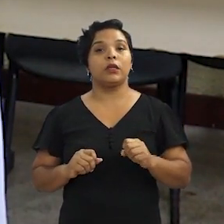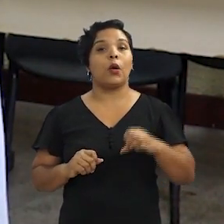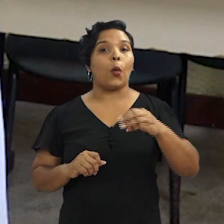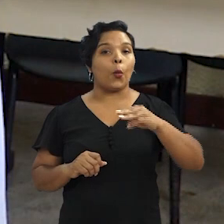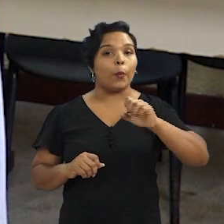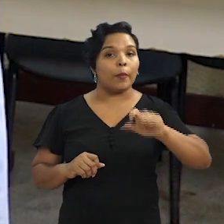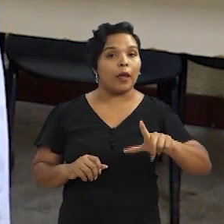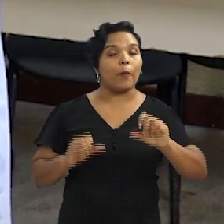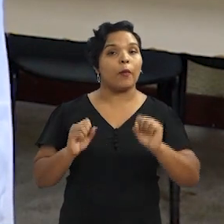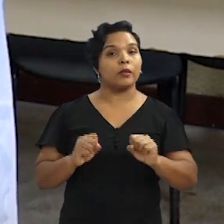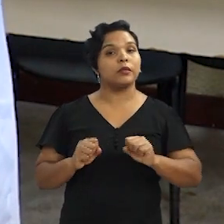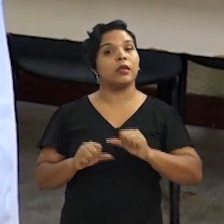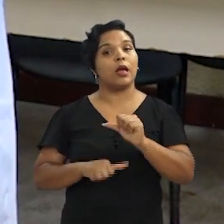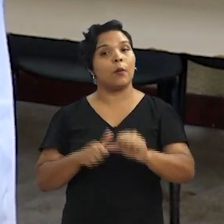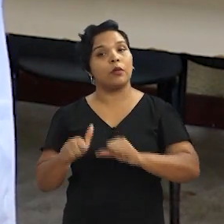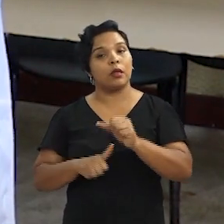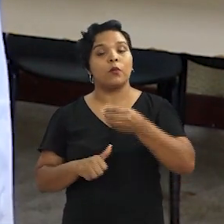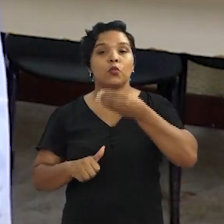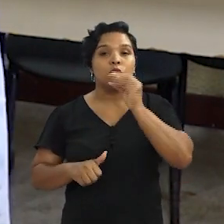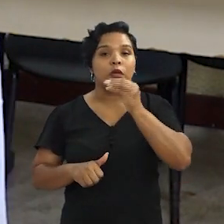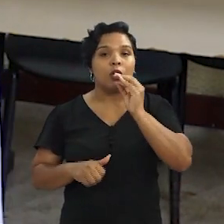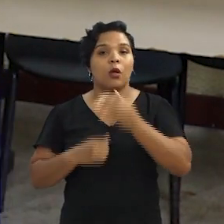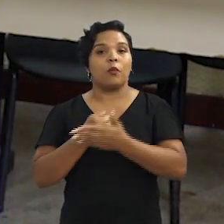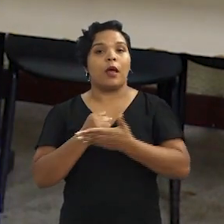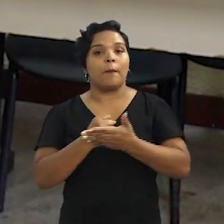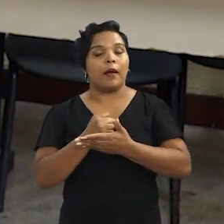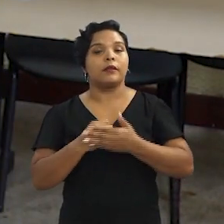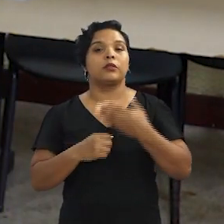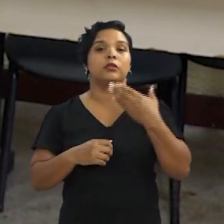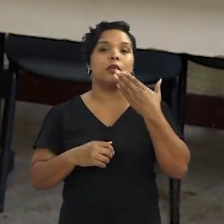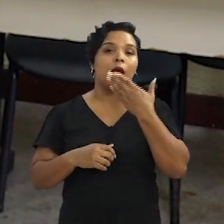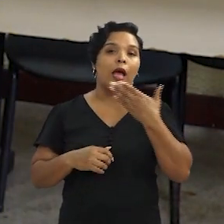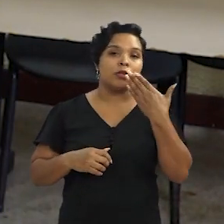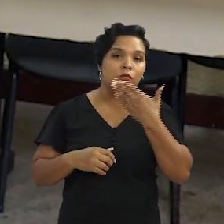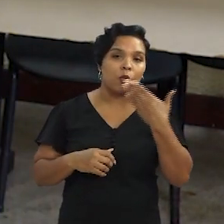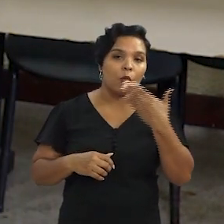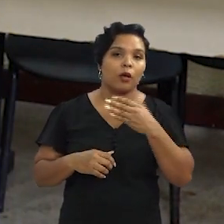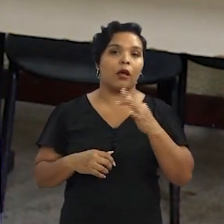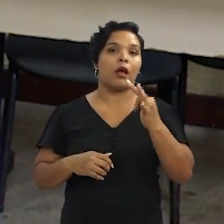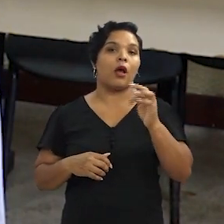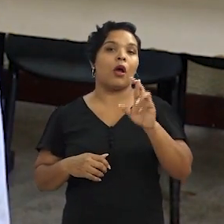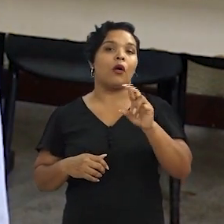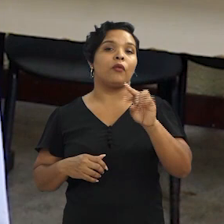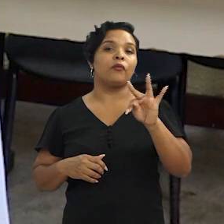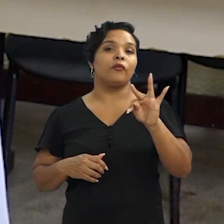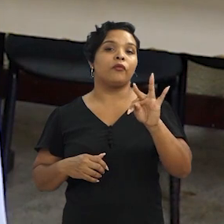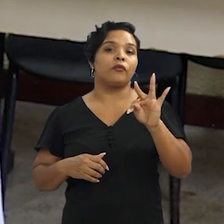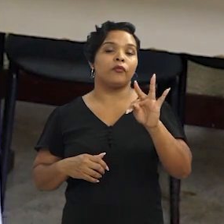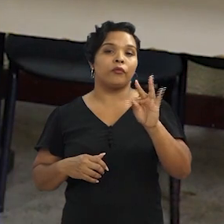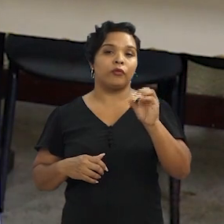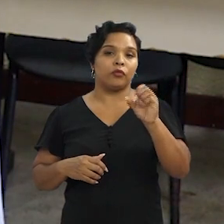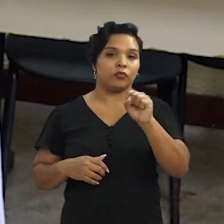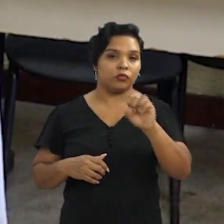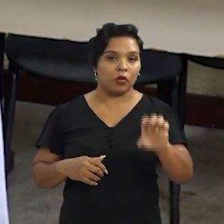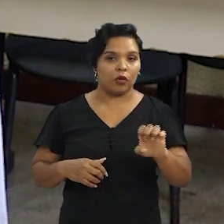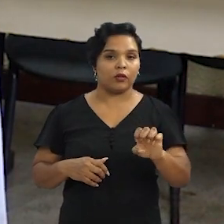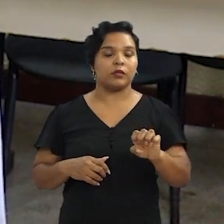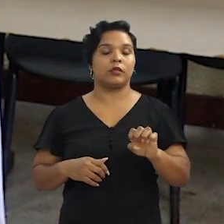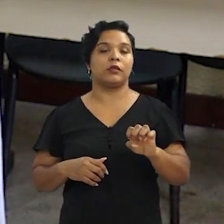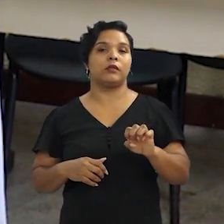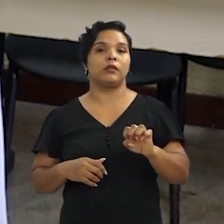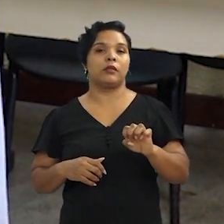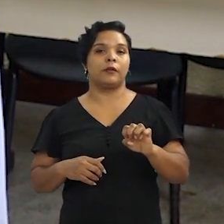Então, esse mel ele pode ser adulterado com xaropes à base de glicose, frutose, açúcares